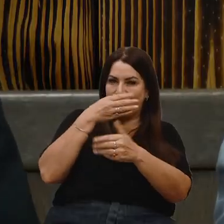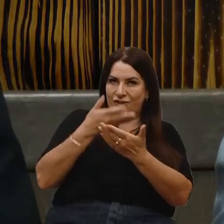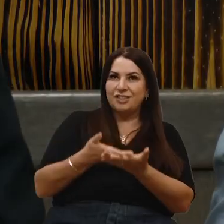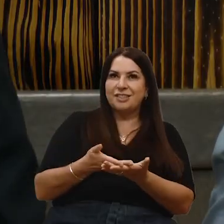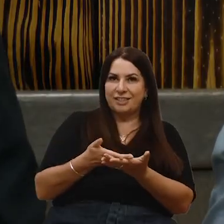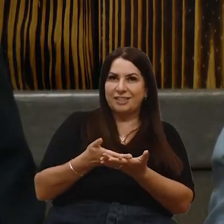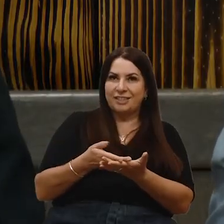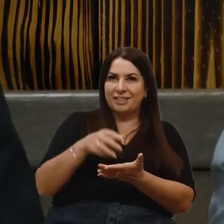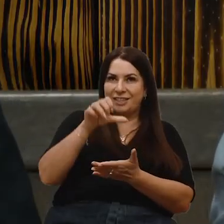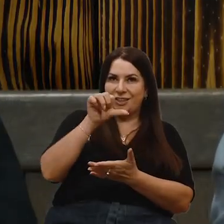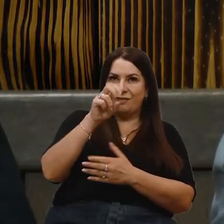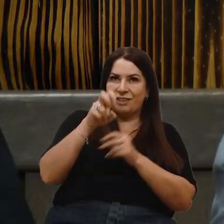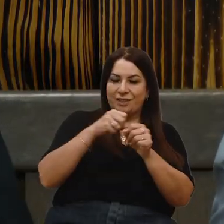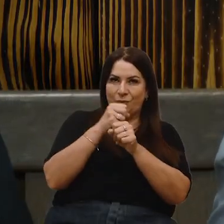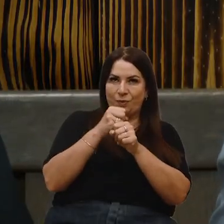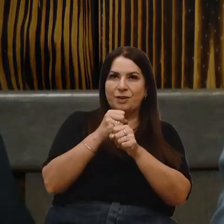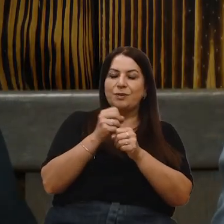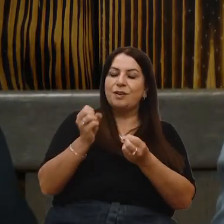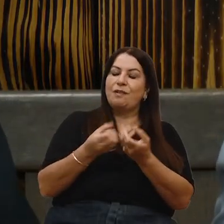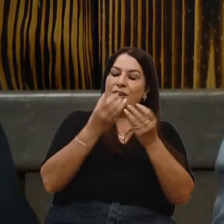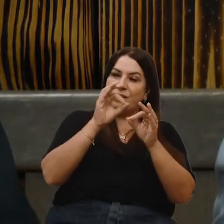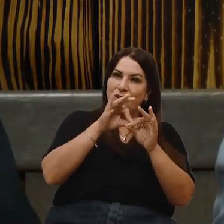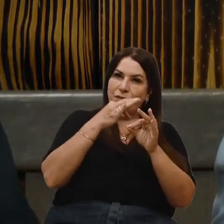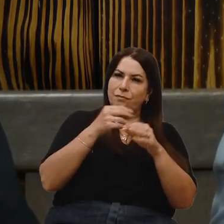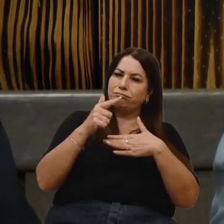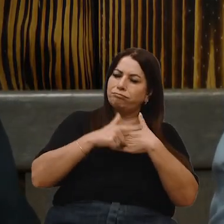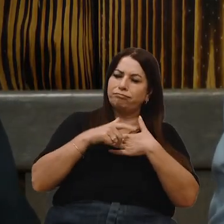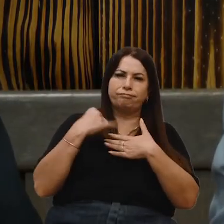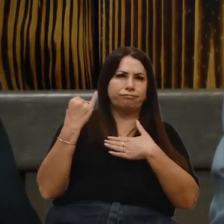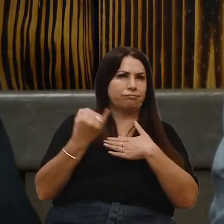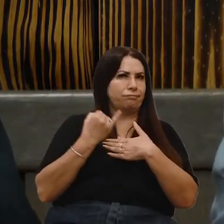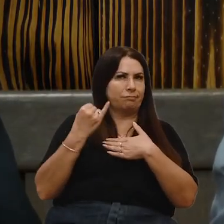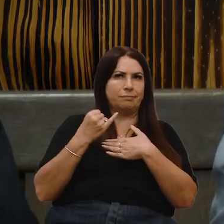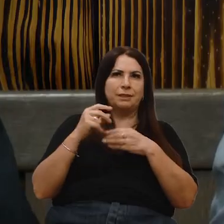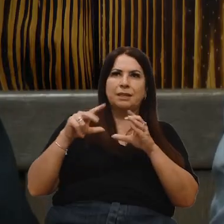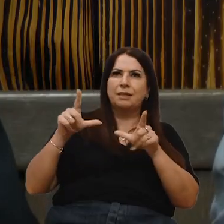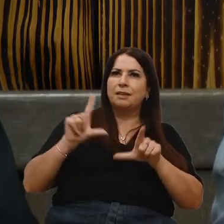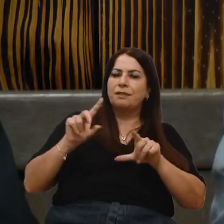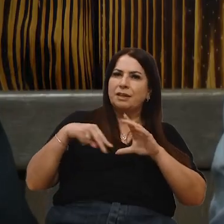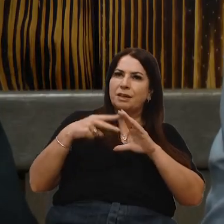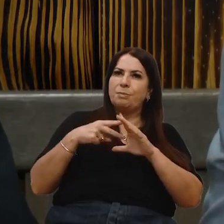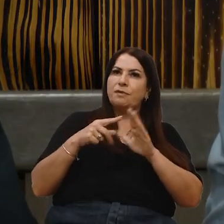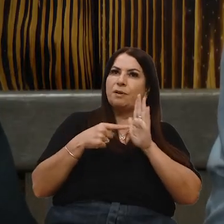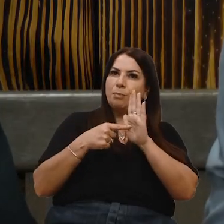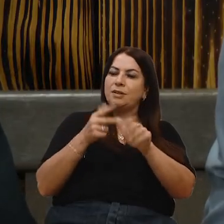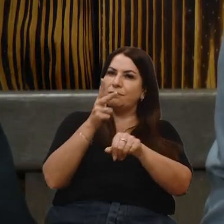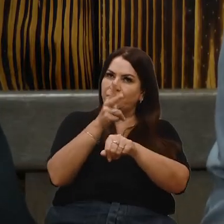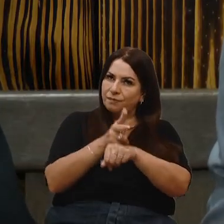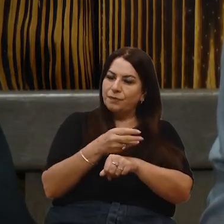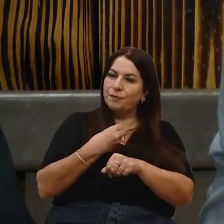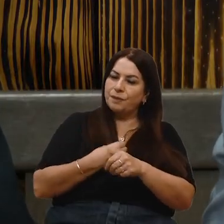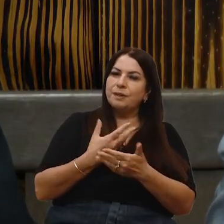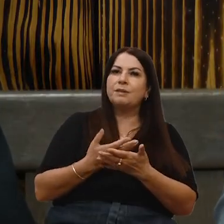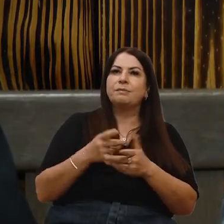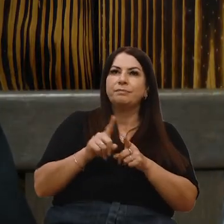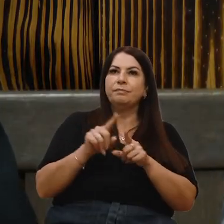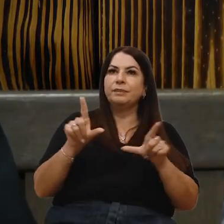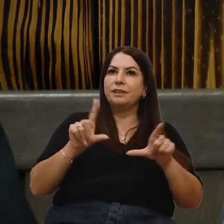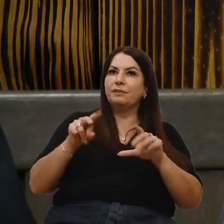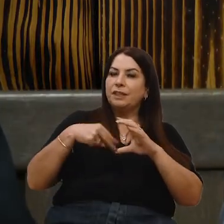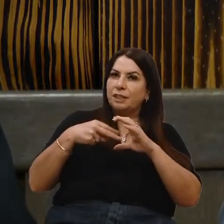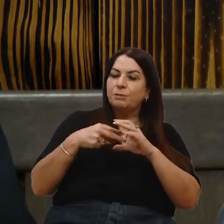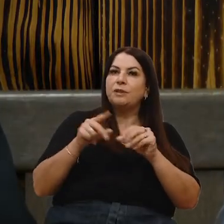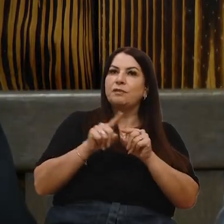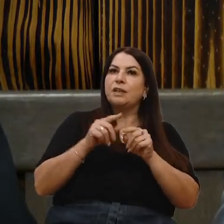Caxias. Exatamente. 95 anos da Festa da Uva, é um papel importante também que a TV Câmara vai transmitir. E mais, a